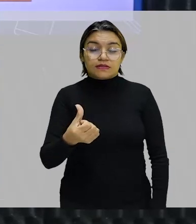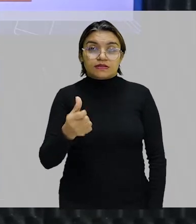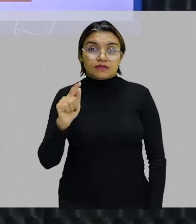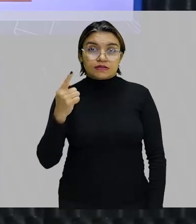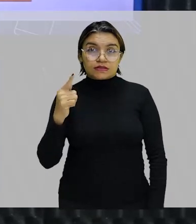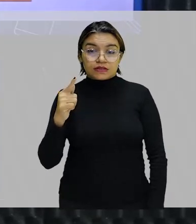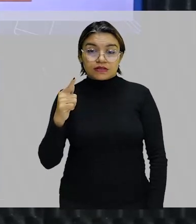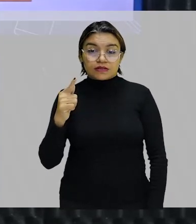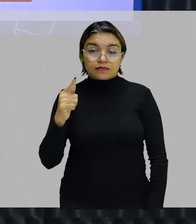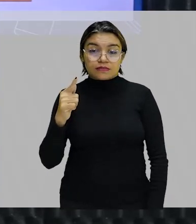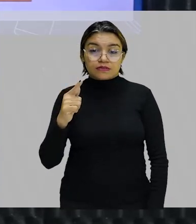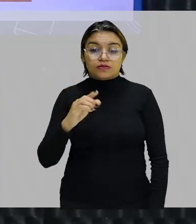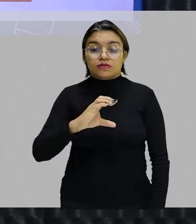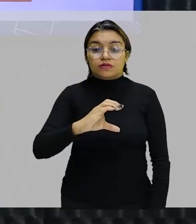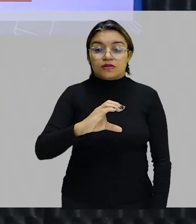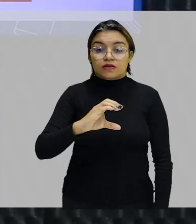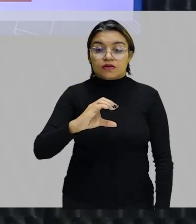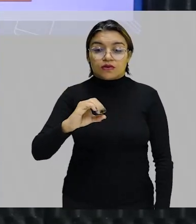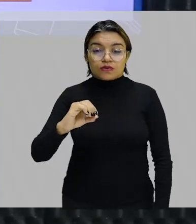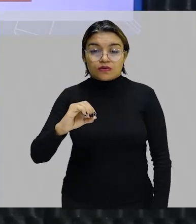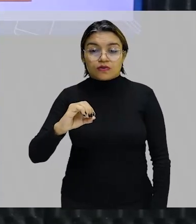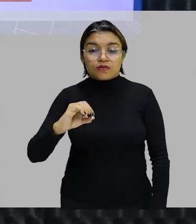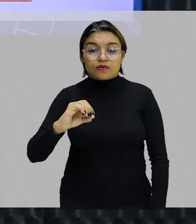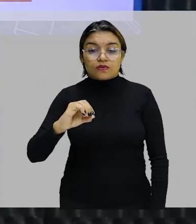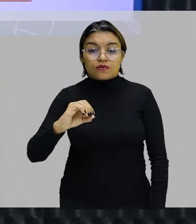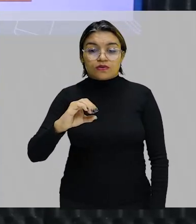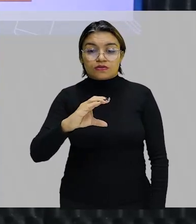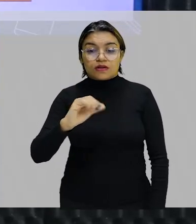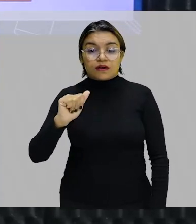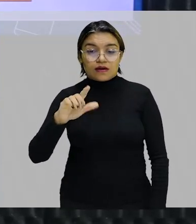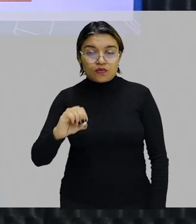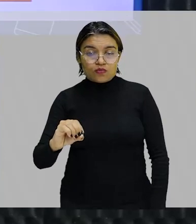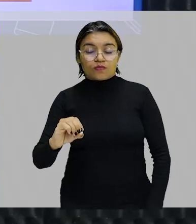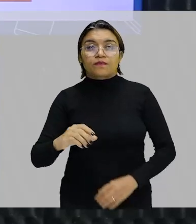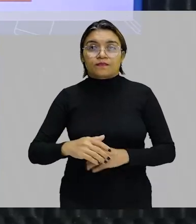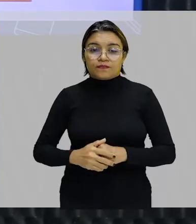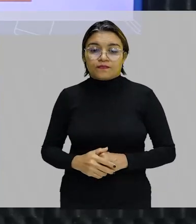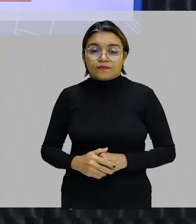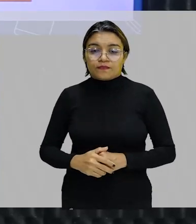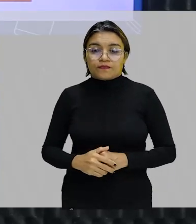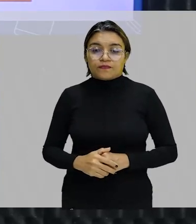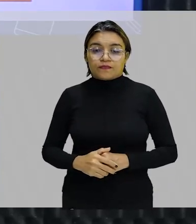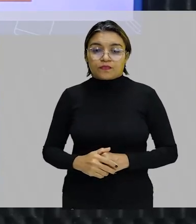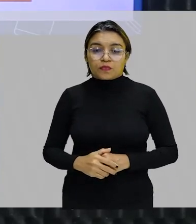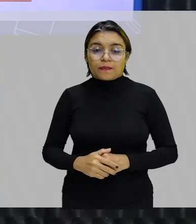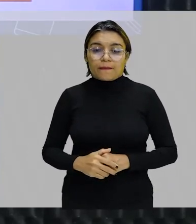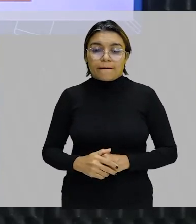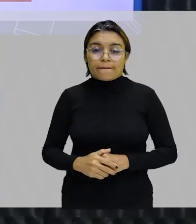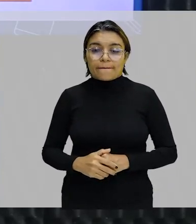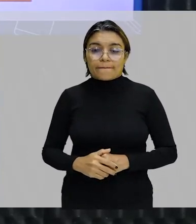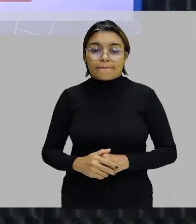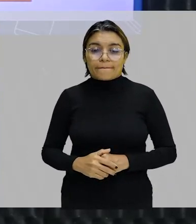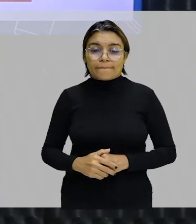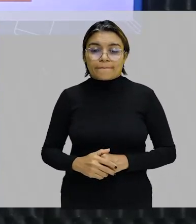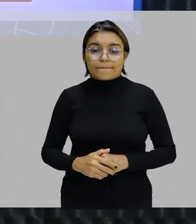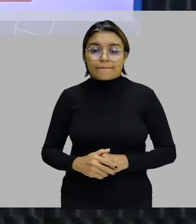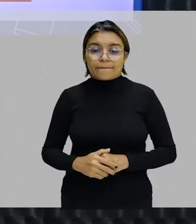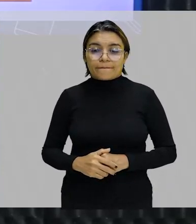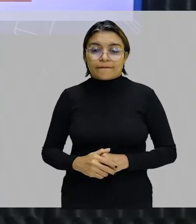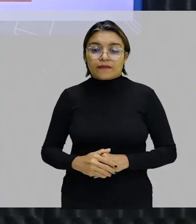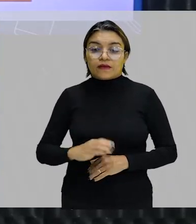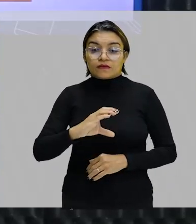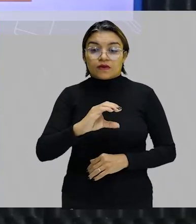de cálcio. E 56 é a massa molar do óxido de cálcio. cálcio vale 40, o oxigênio vale